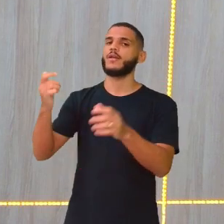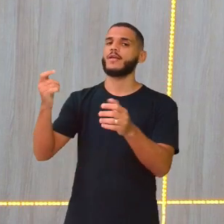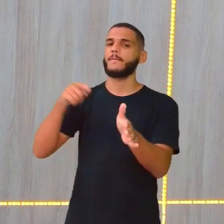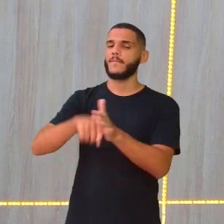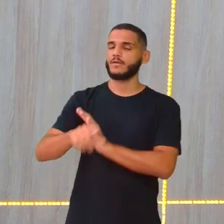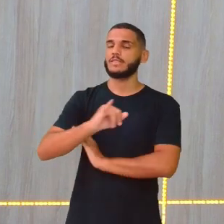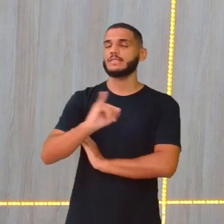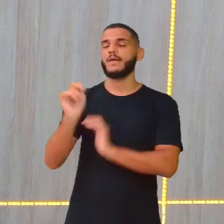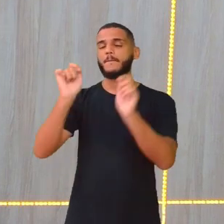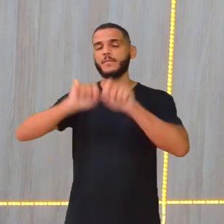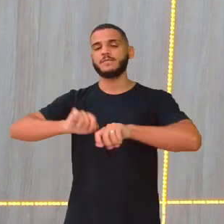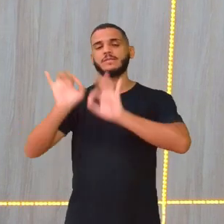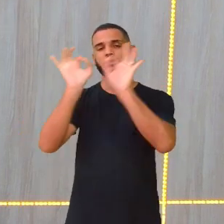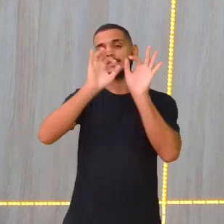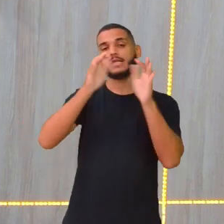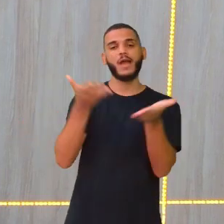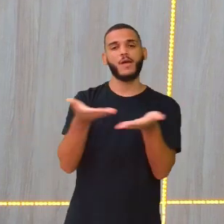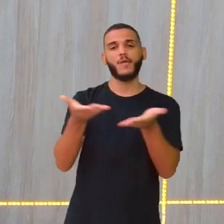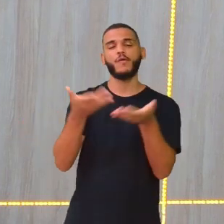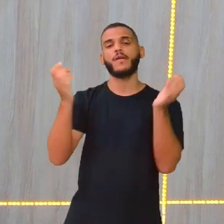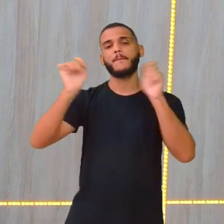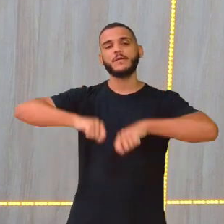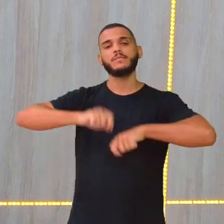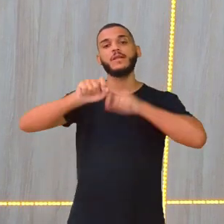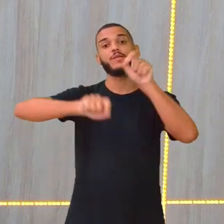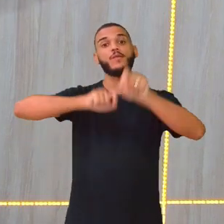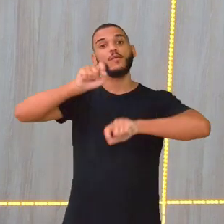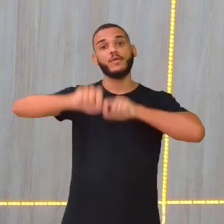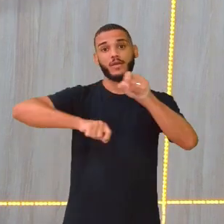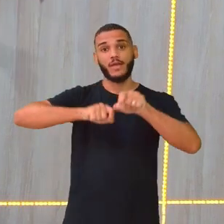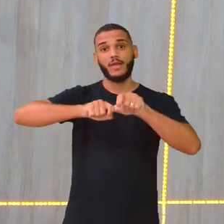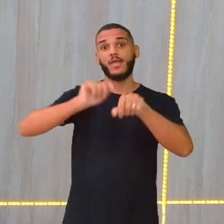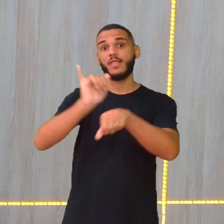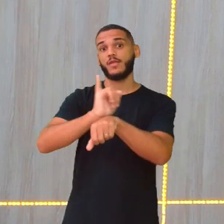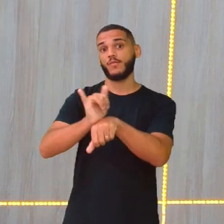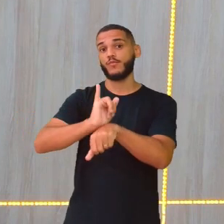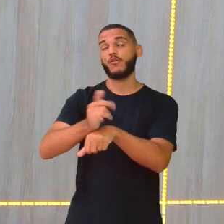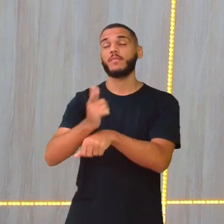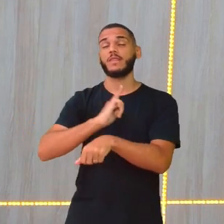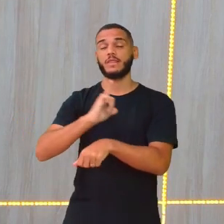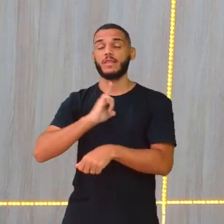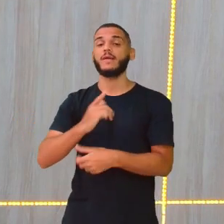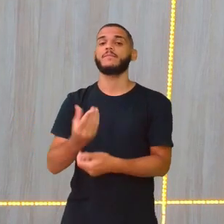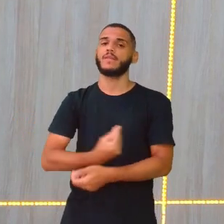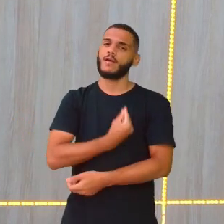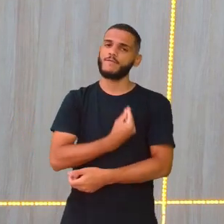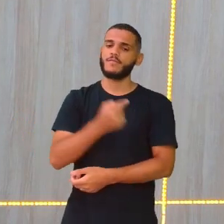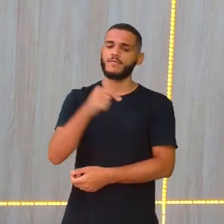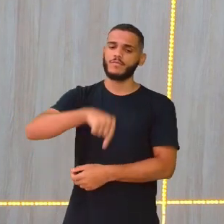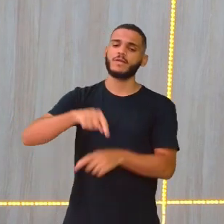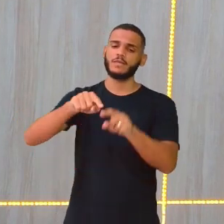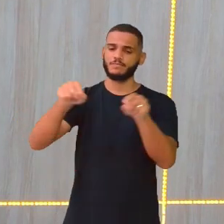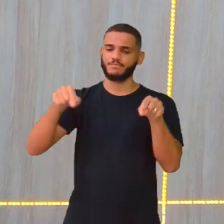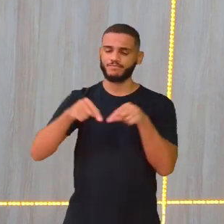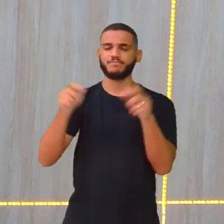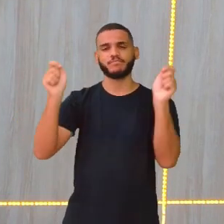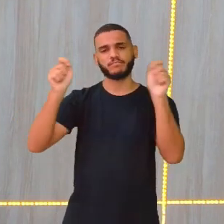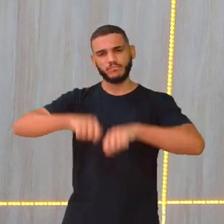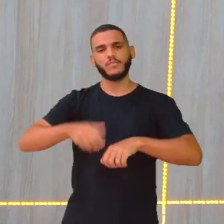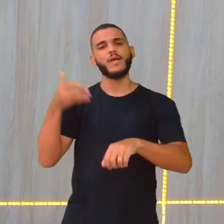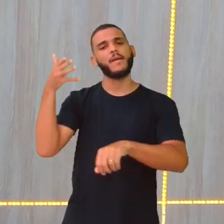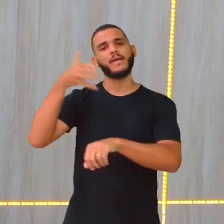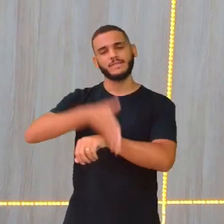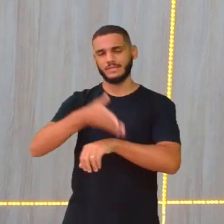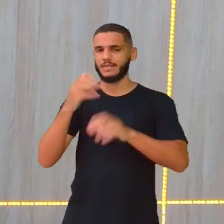não pode ver a aula agora, assistir a aula agora, né, enquanto acontece ao vivo aqui dos estúdios do Educa Recife, vocês sempre podem ir